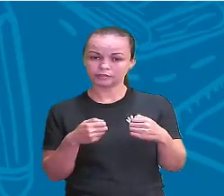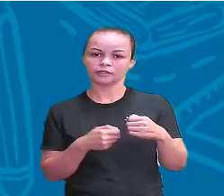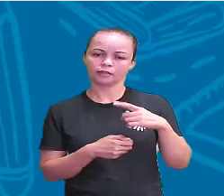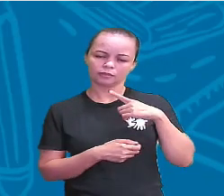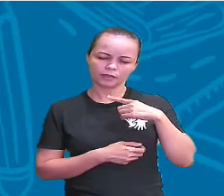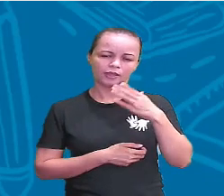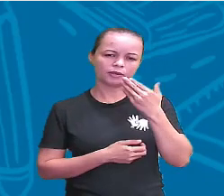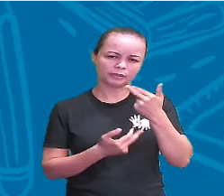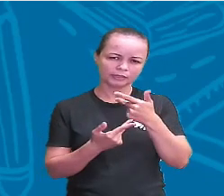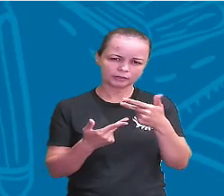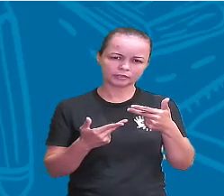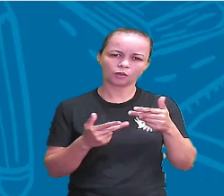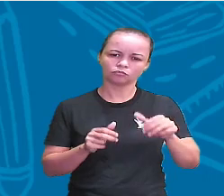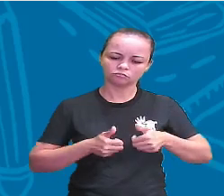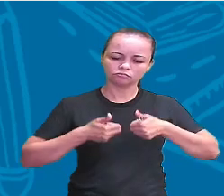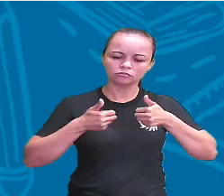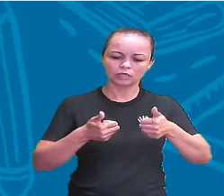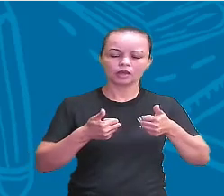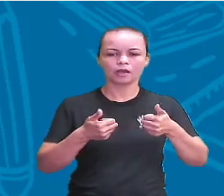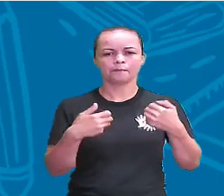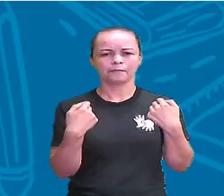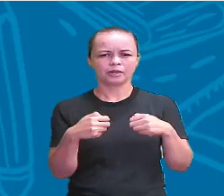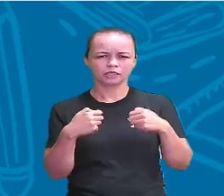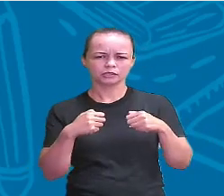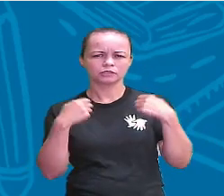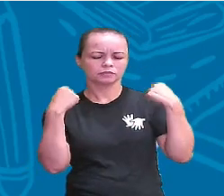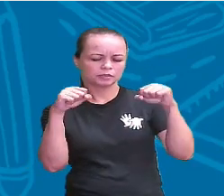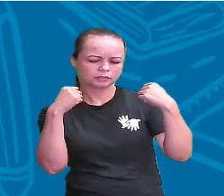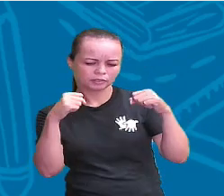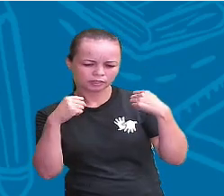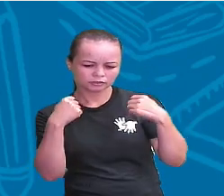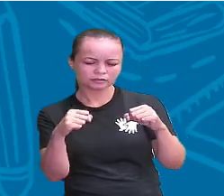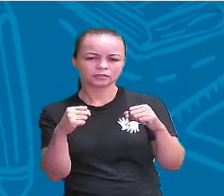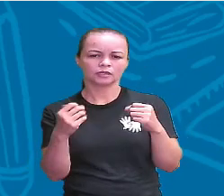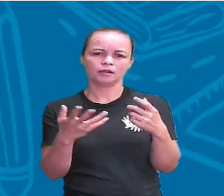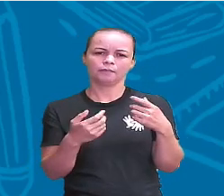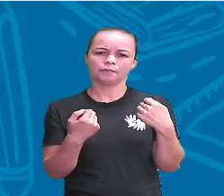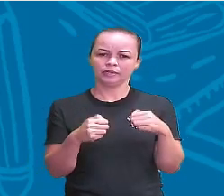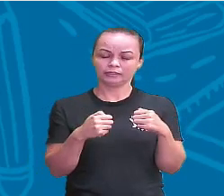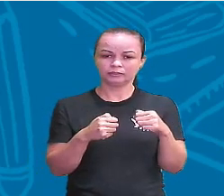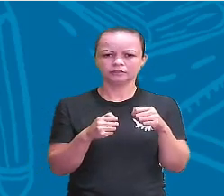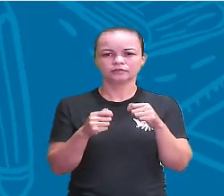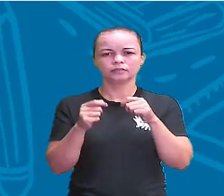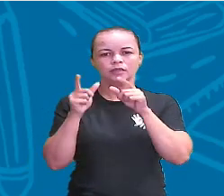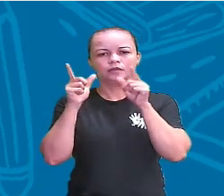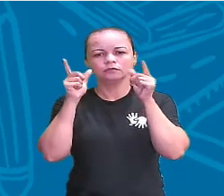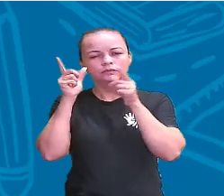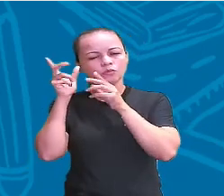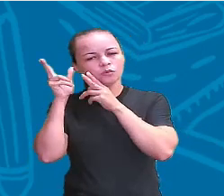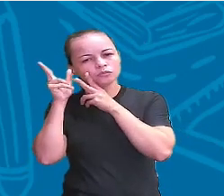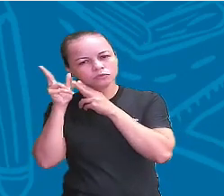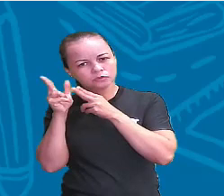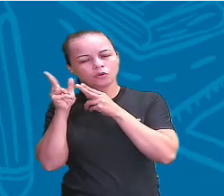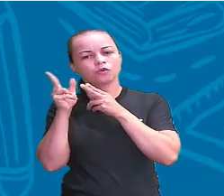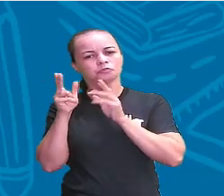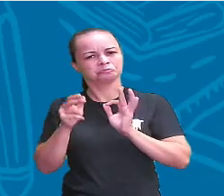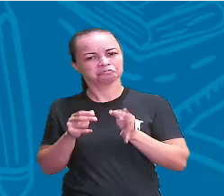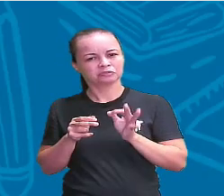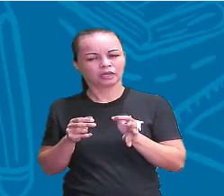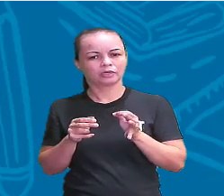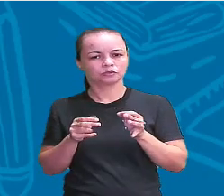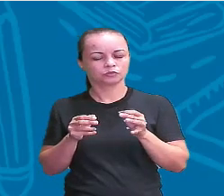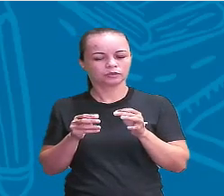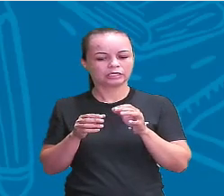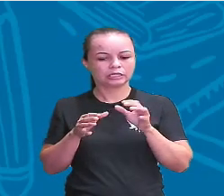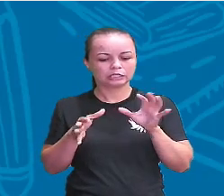alimentação saudável, a gente precisa praticar exercício físico, a gente precisa ter um sono adequado e tudo isso aí vai